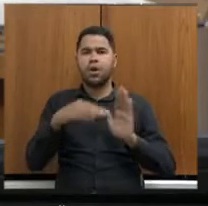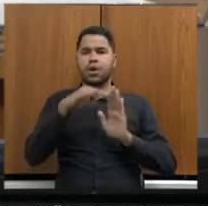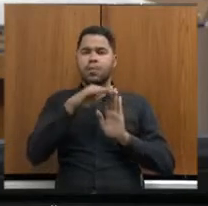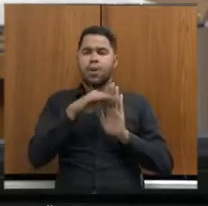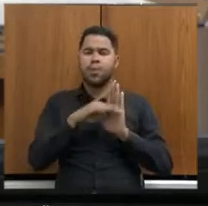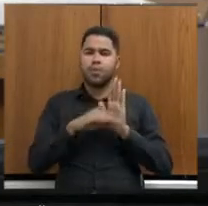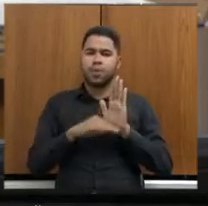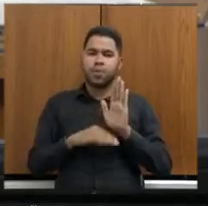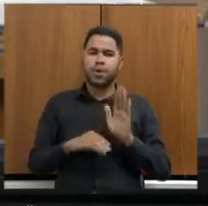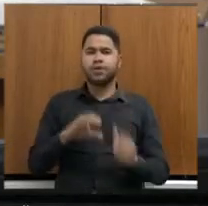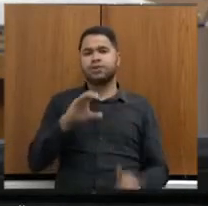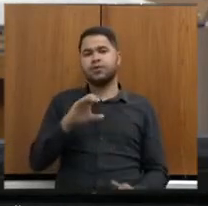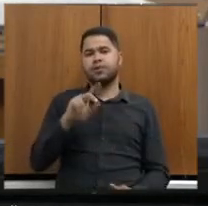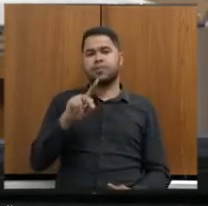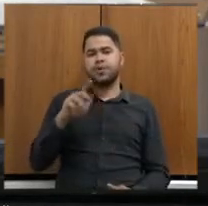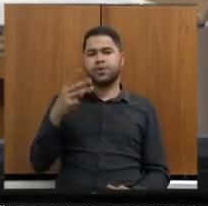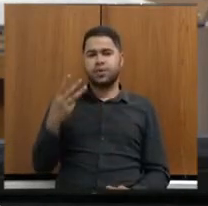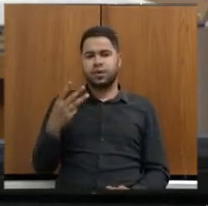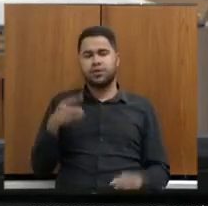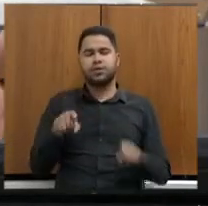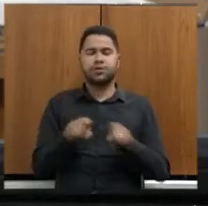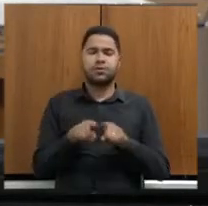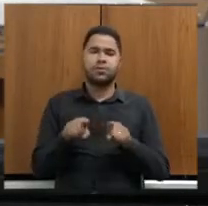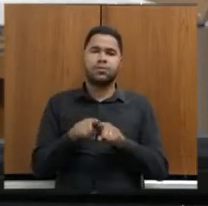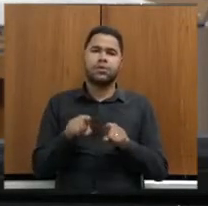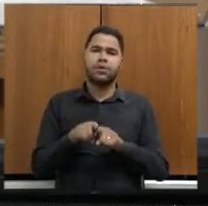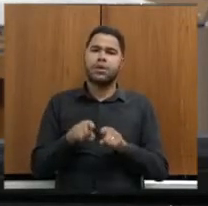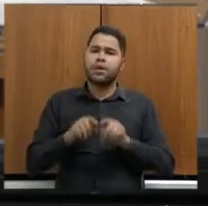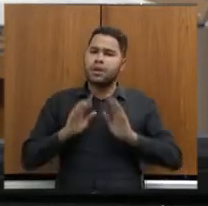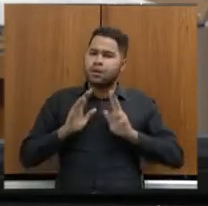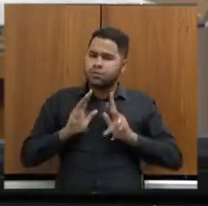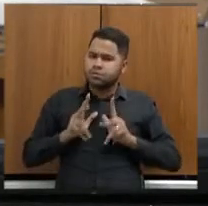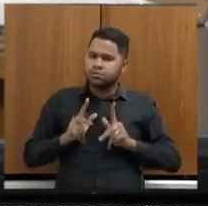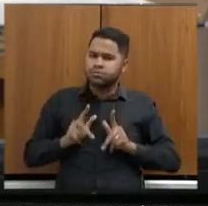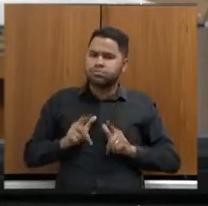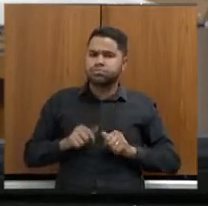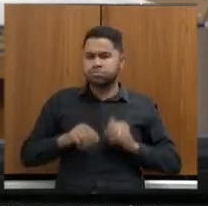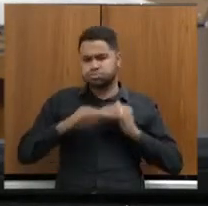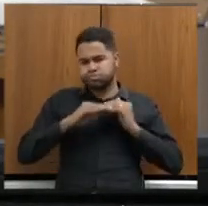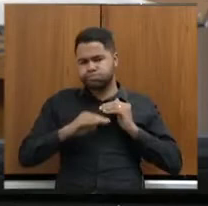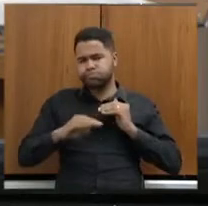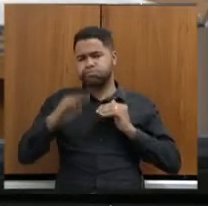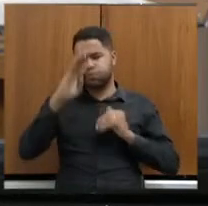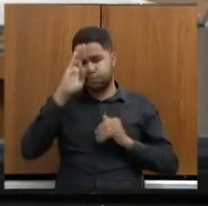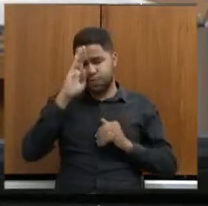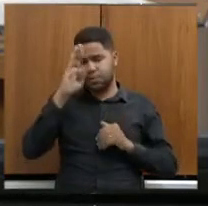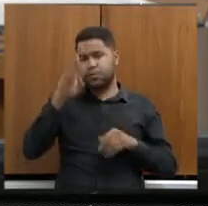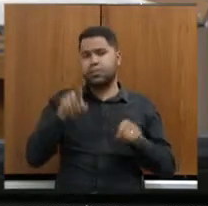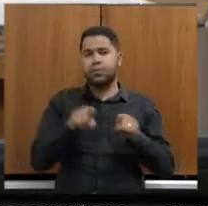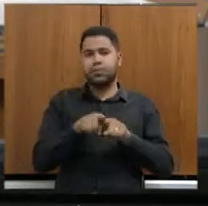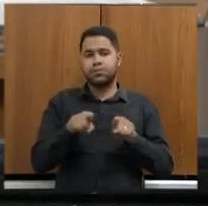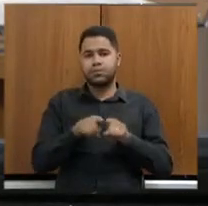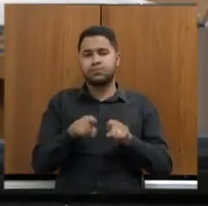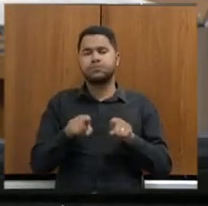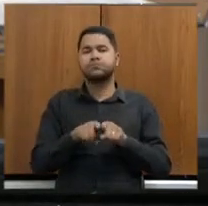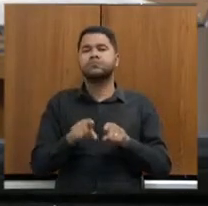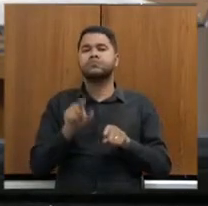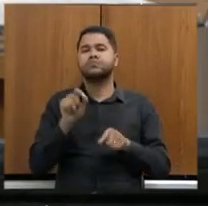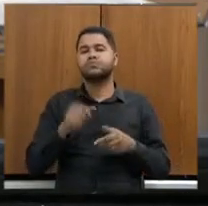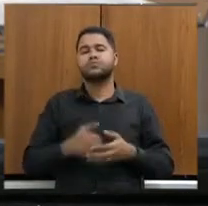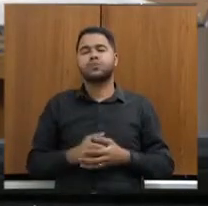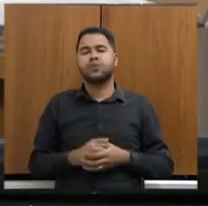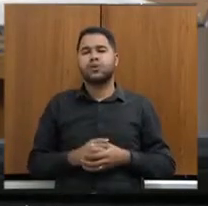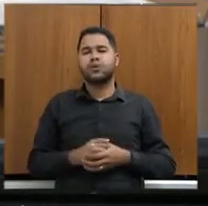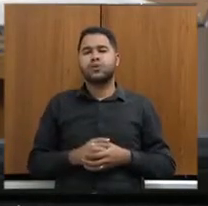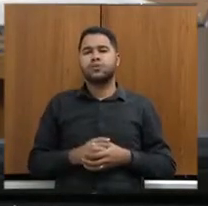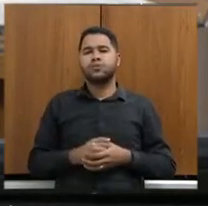do cp3 nós fizemos com a limpeza toda e drenagem do canal principal nós estamos trabalhando também e com